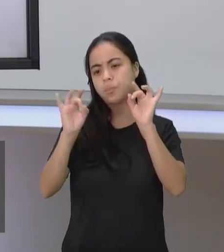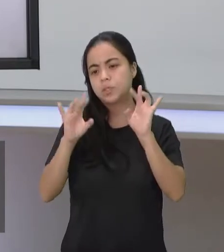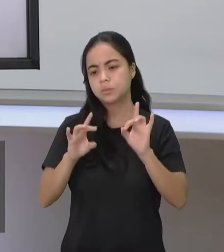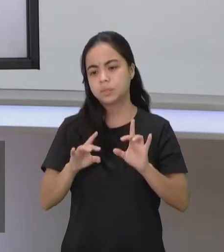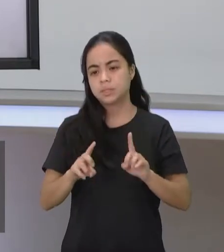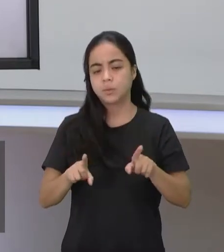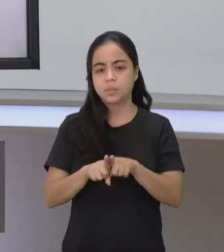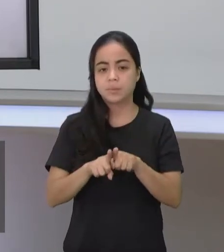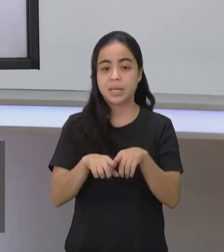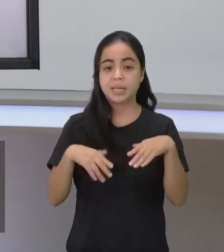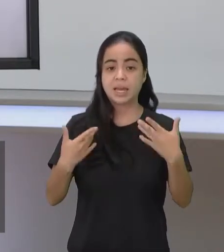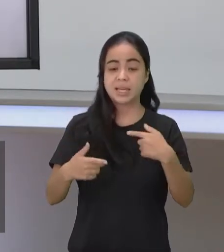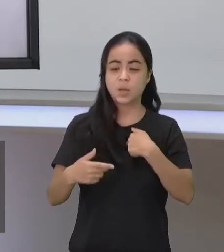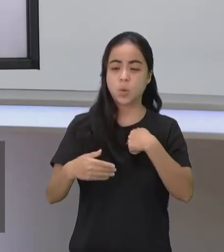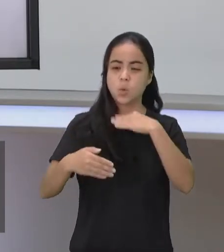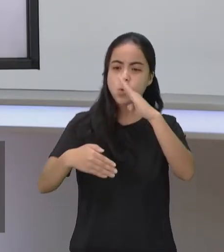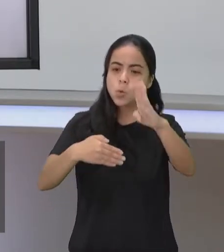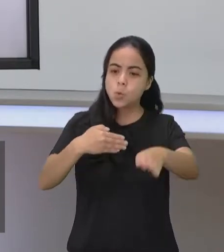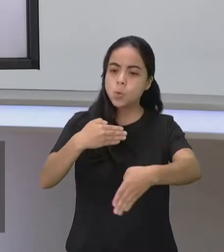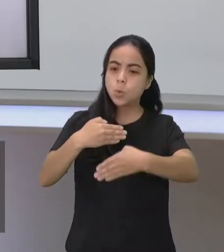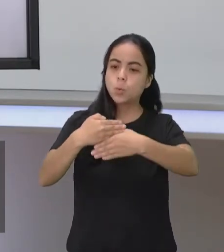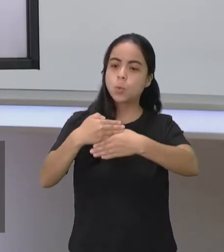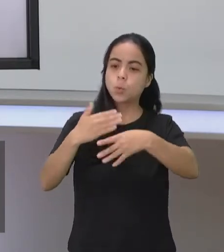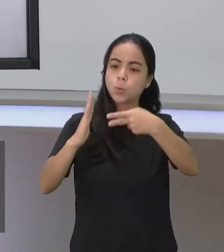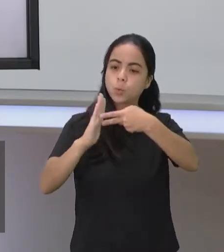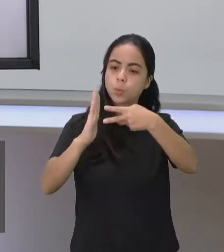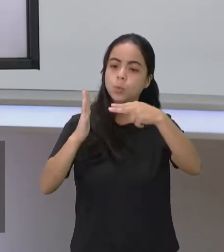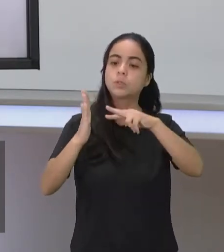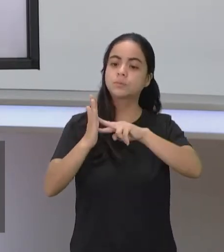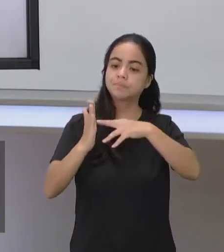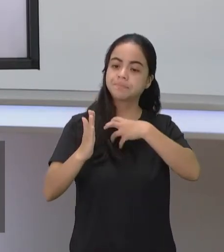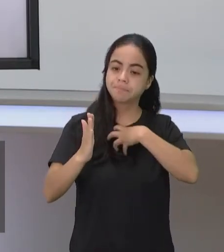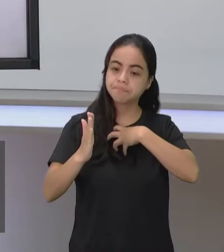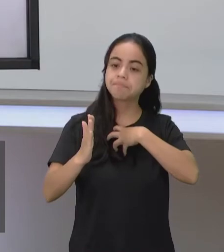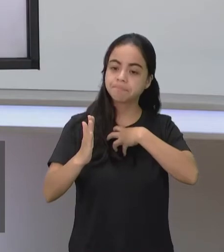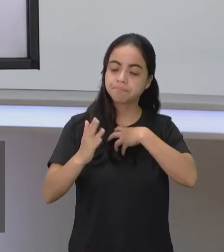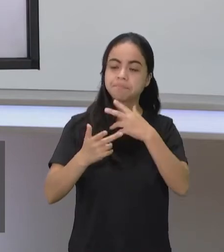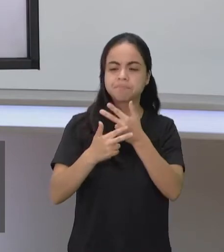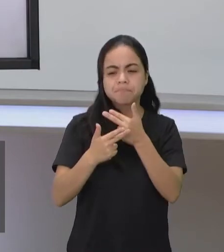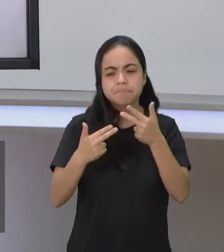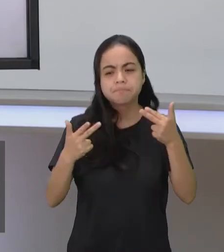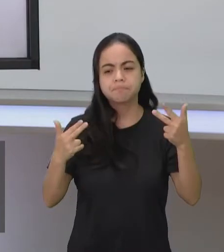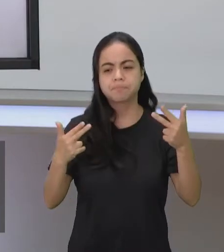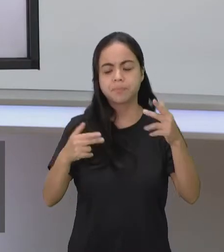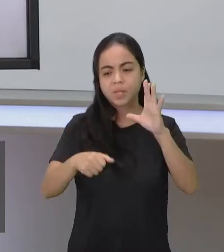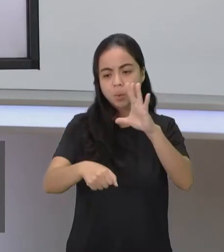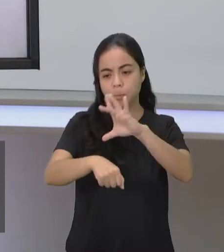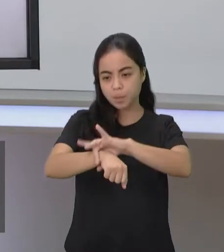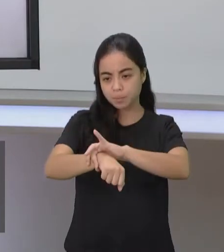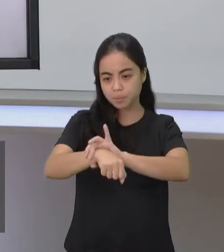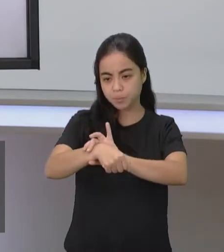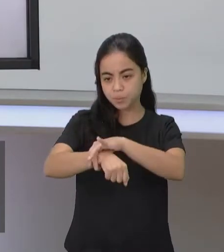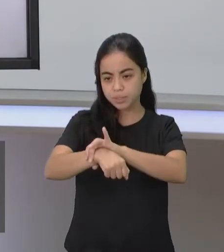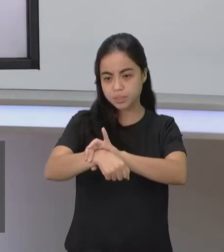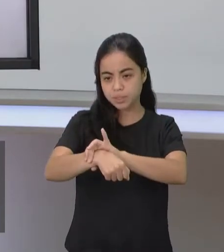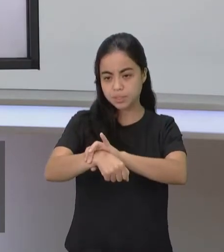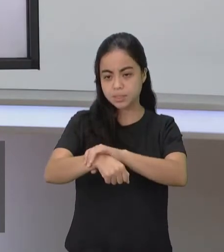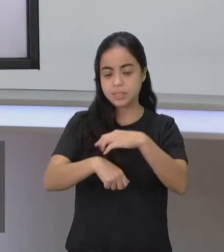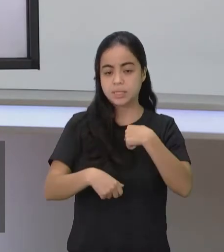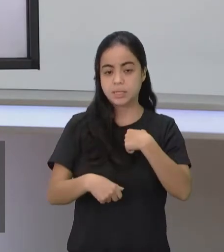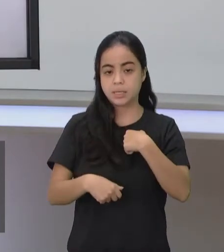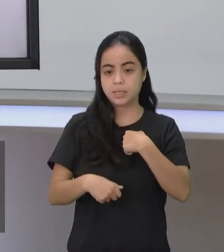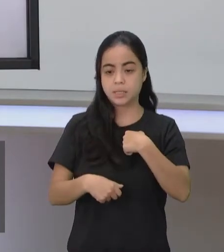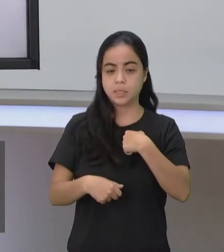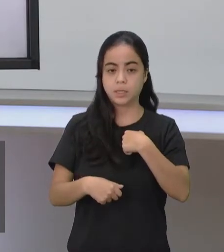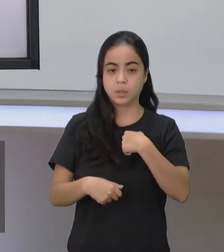e com isso eu agreguei muitos significados, né, muitas coisas a uma pulseira. E eu tenho certeza que o seu